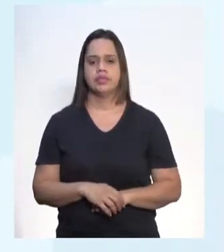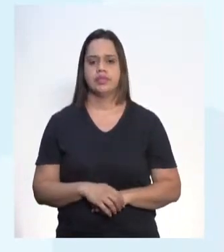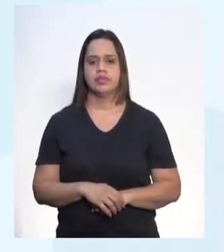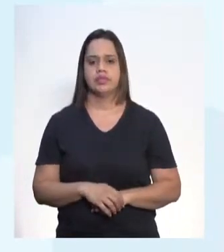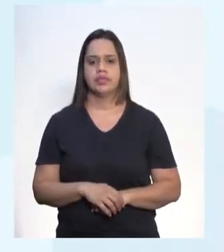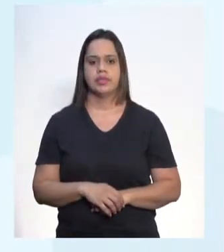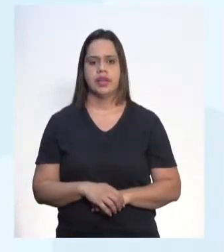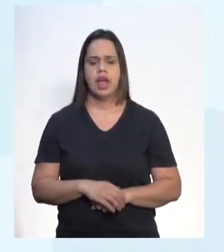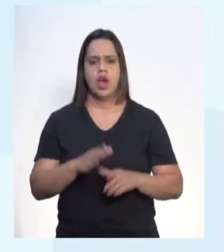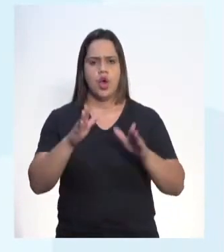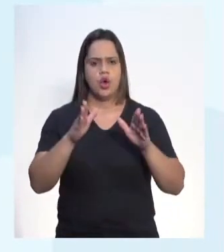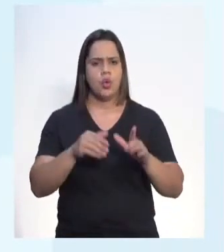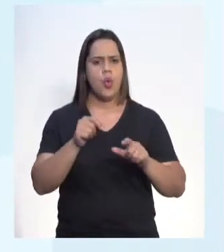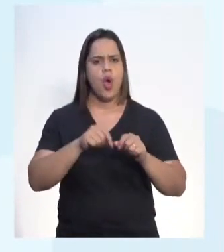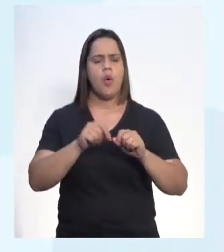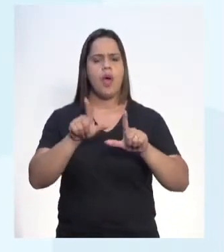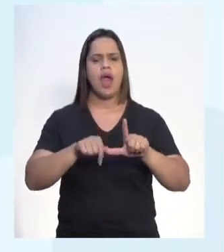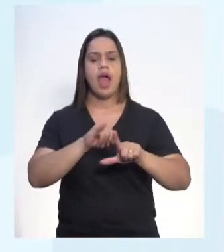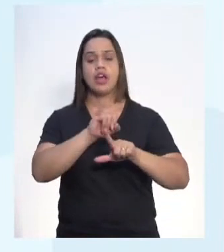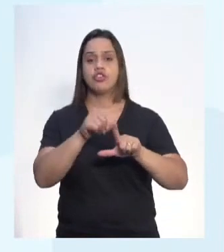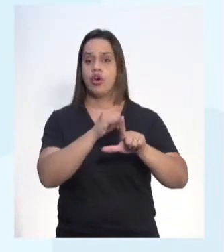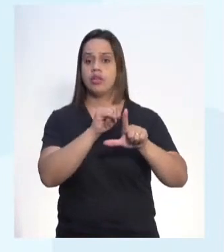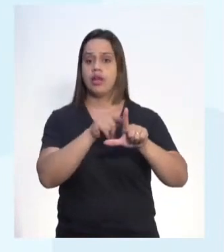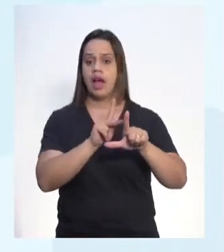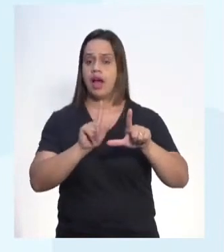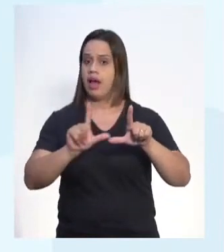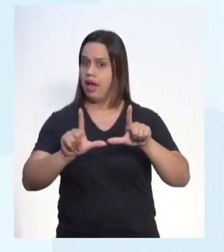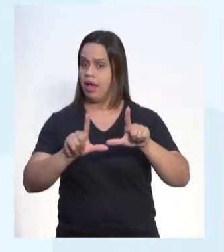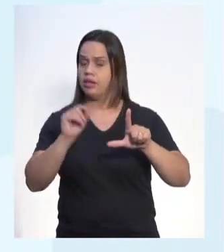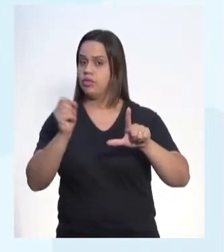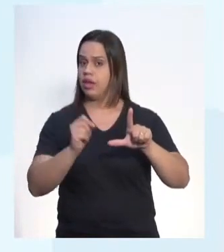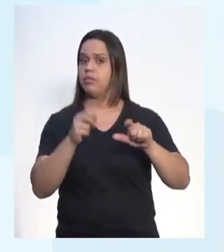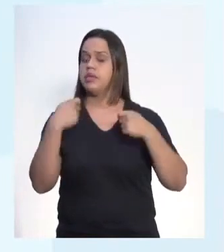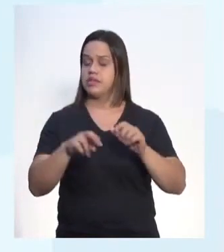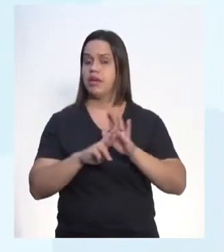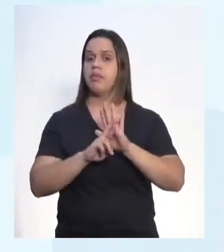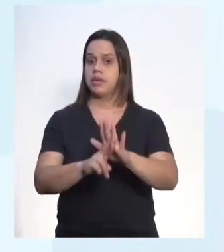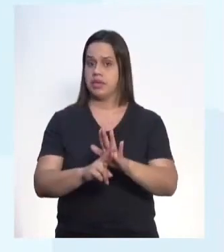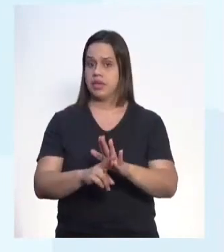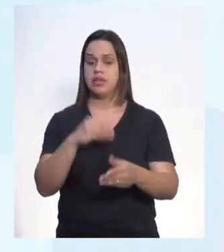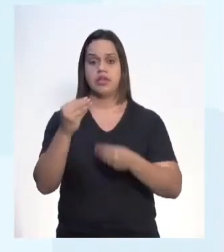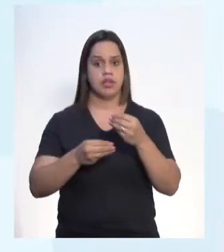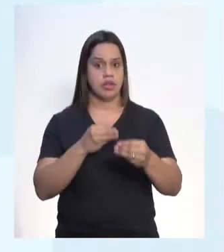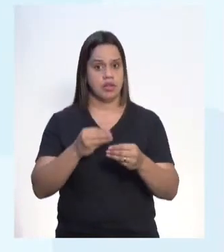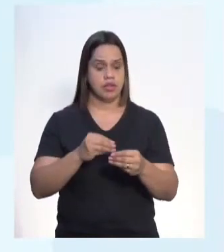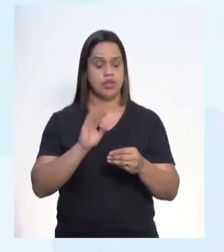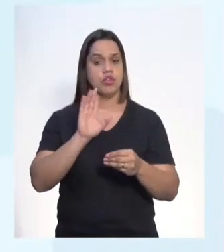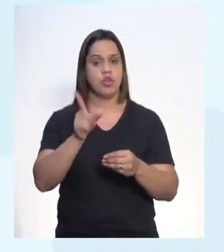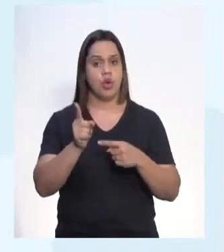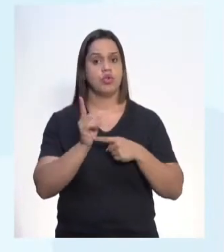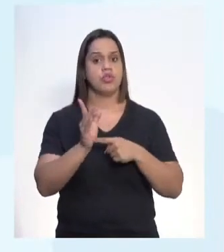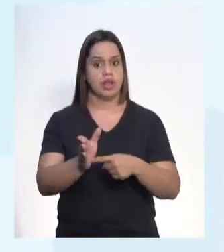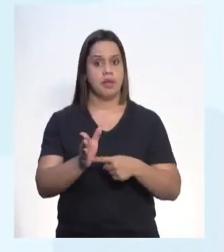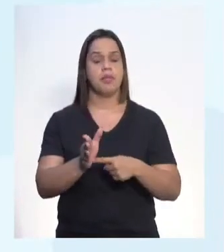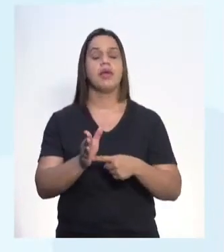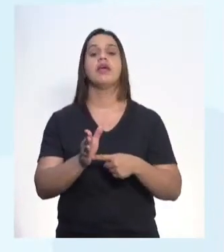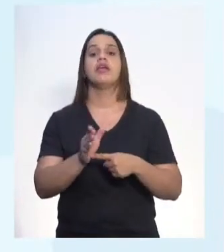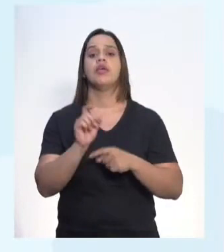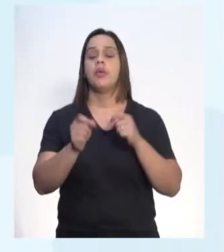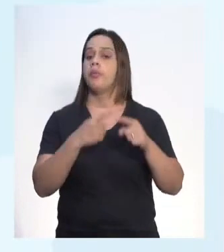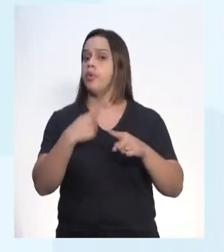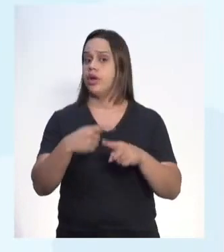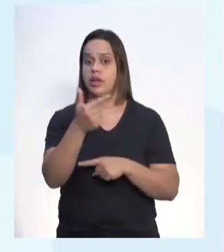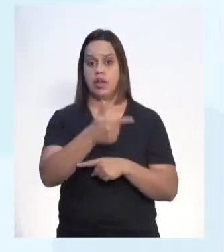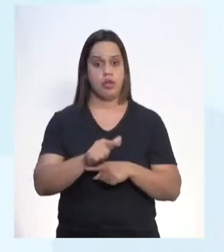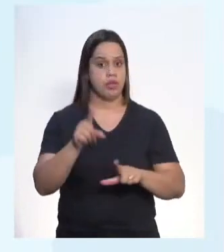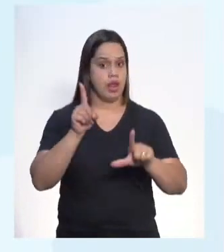de JKL? Aqui, você vai ter que representar pelos segmentos de reta, porque não